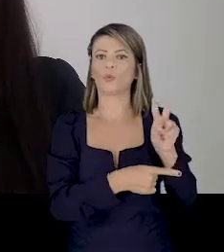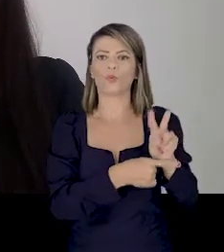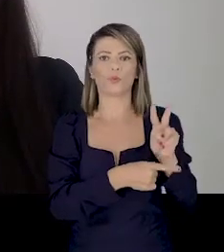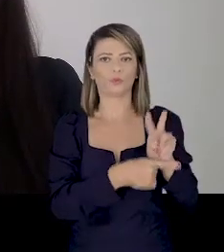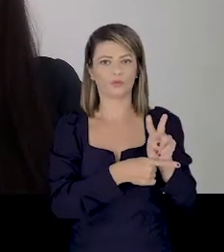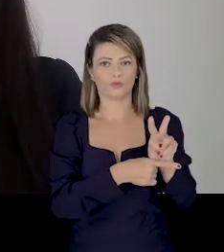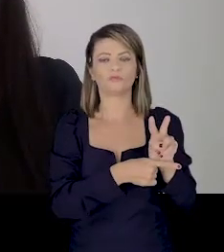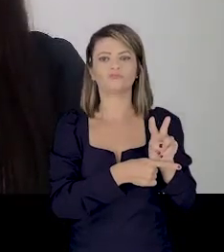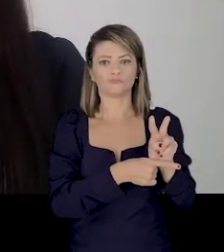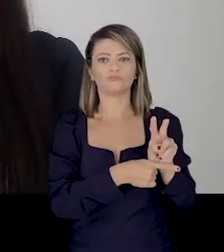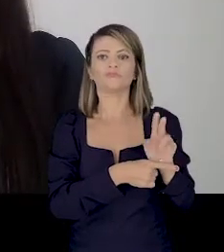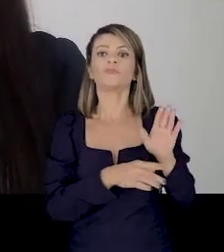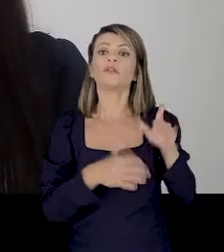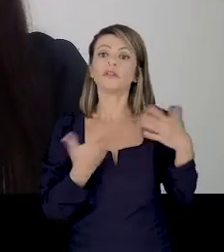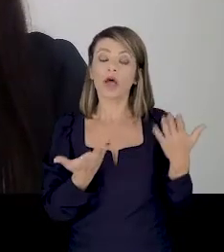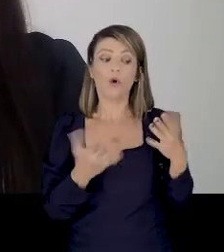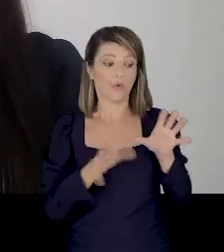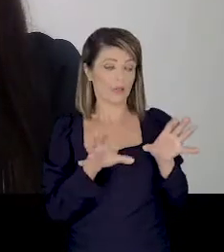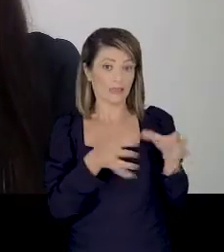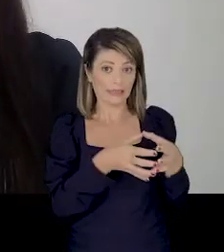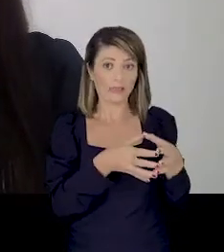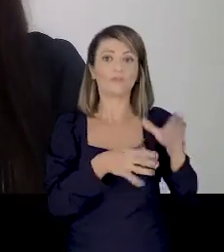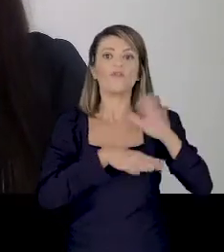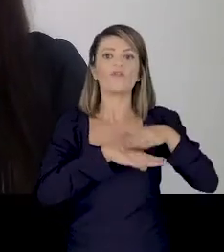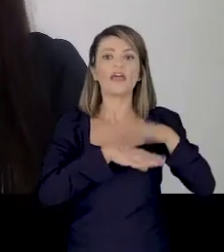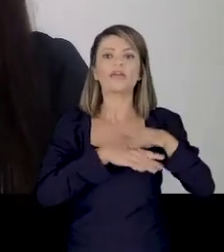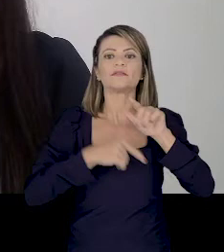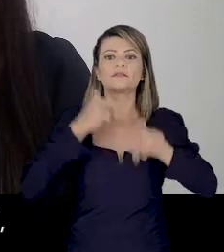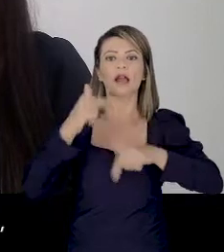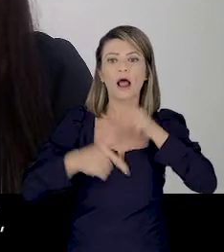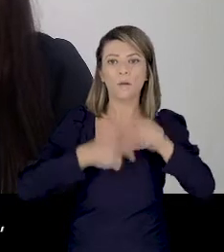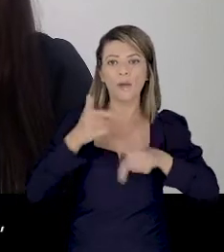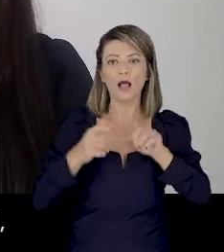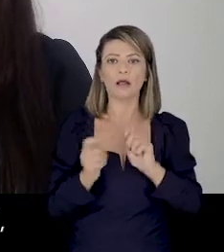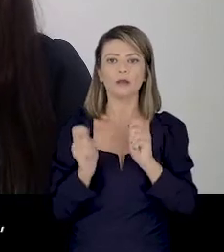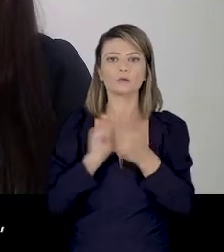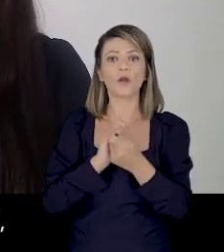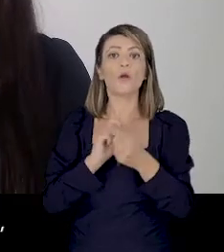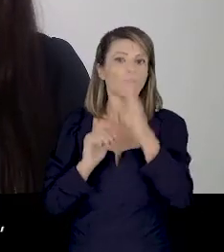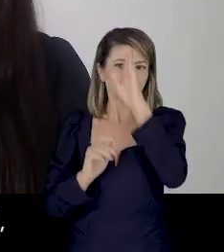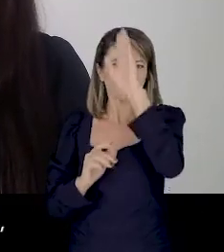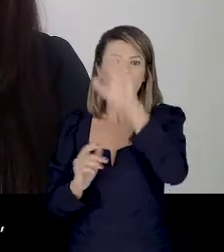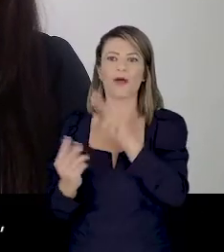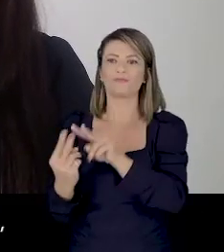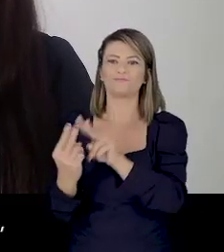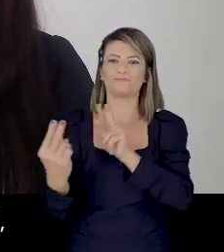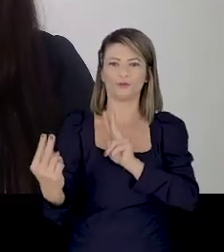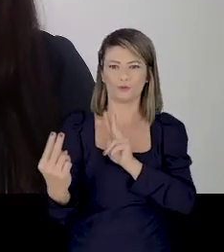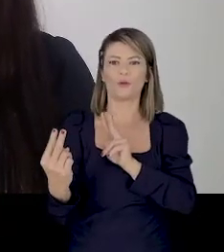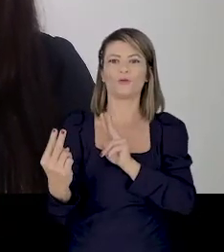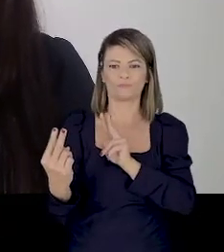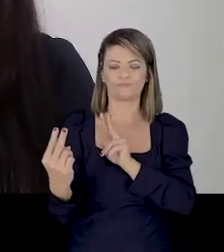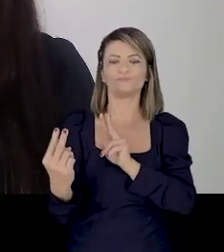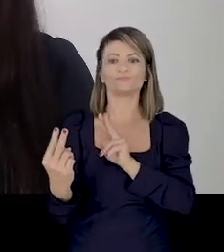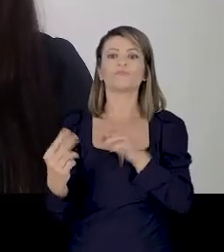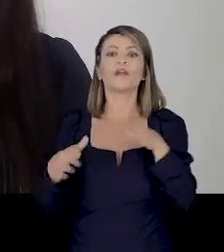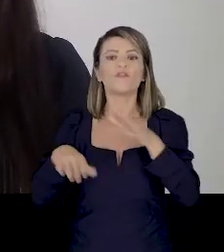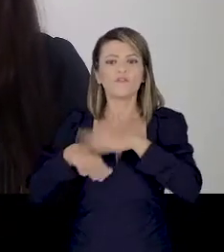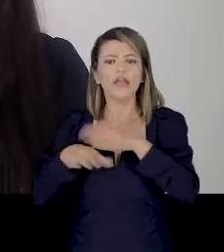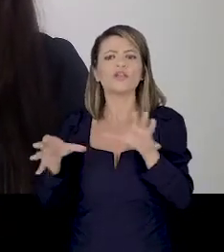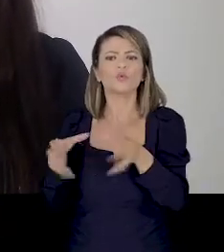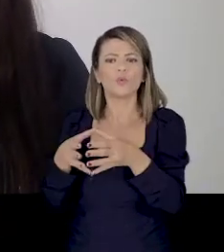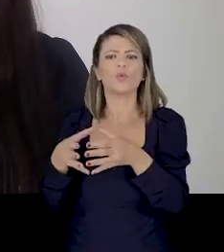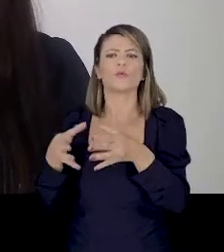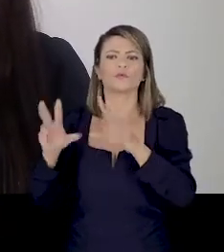fossem assegurados. A equipe direcionou as intervenções, sobretudo por meio digital, promovendo os